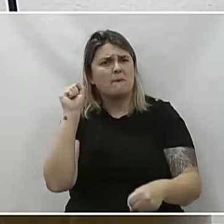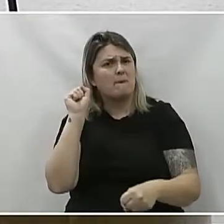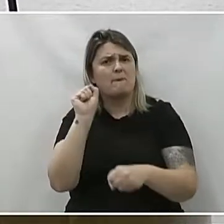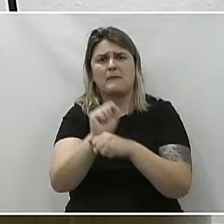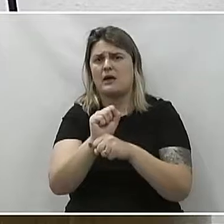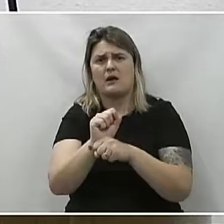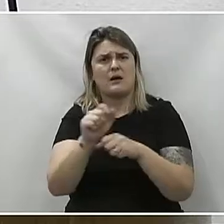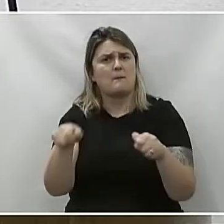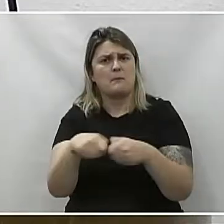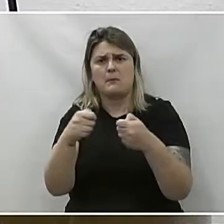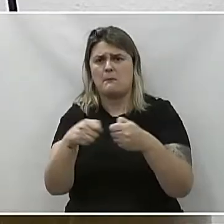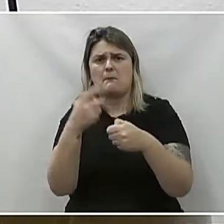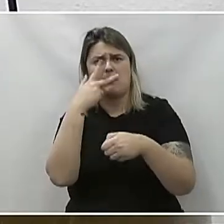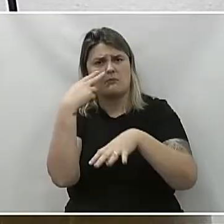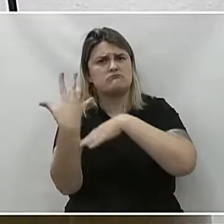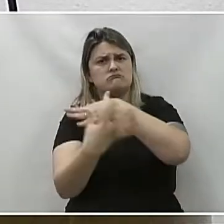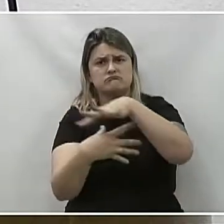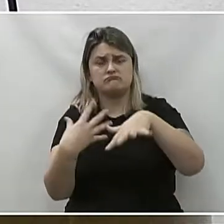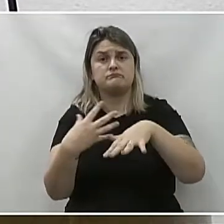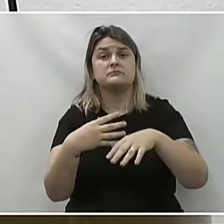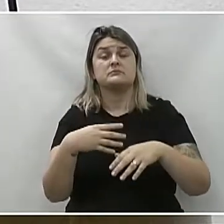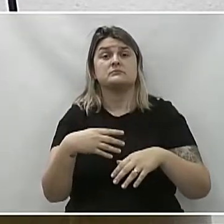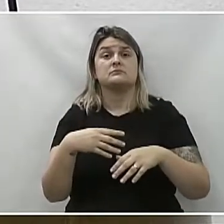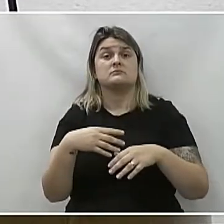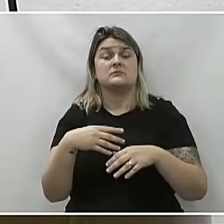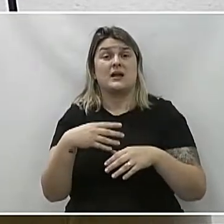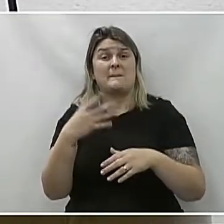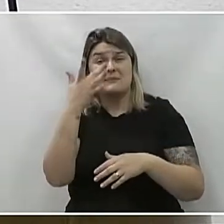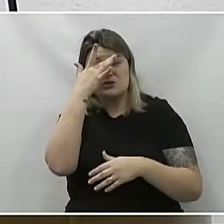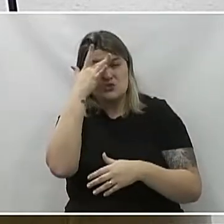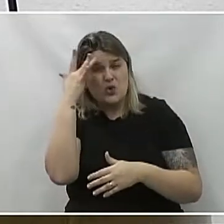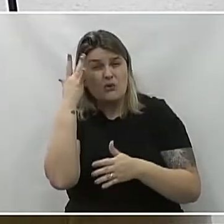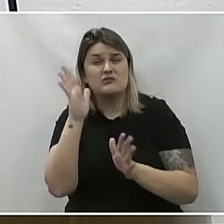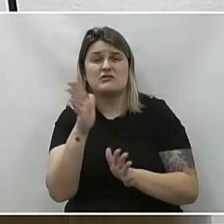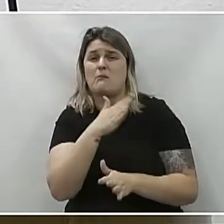nessa insanidade. Já